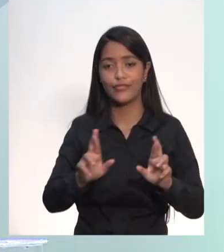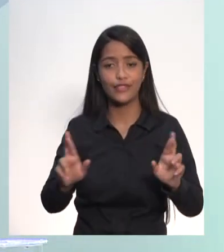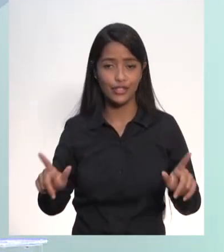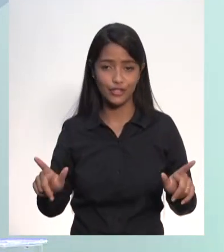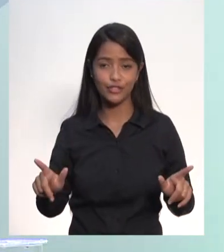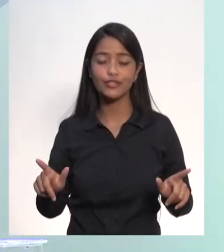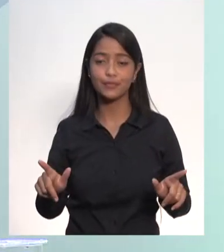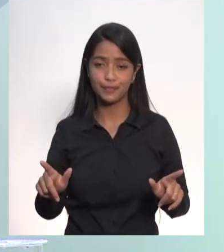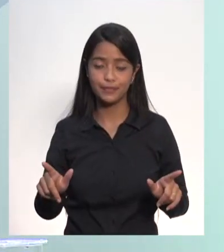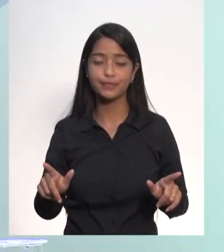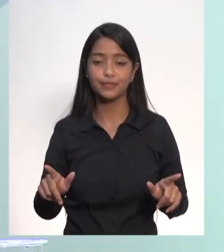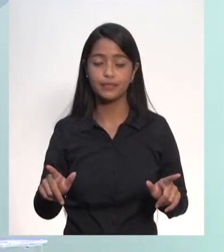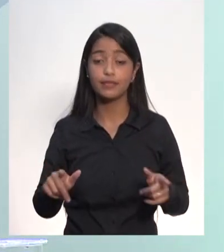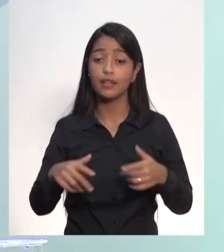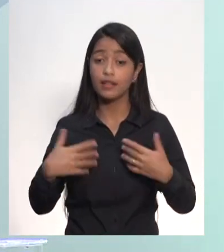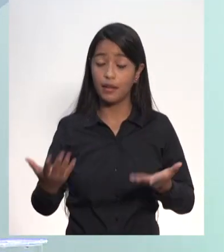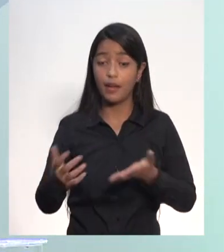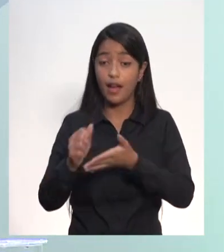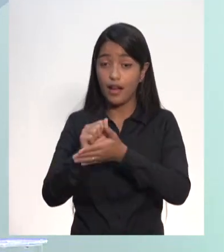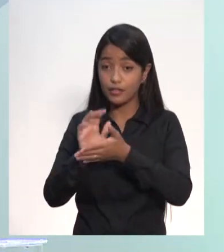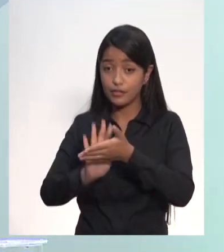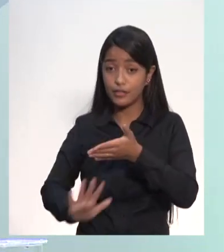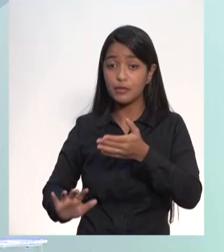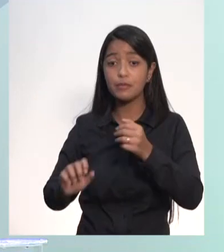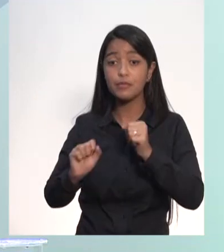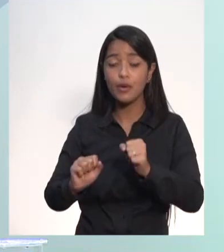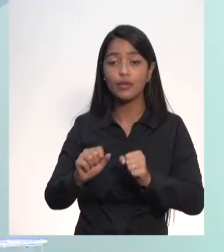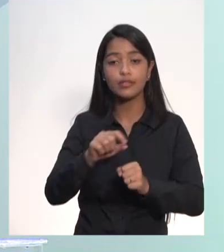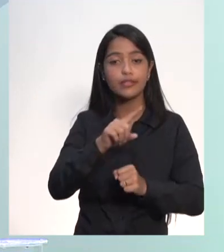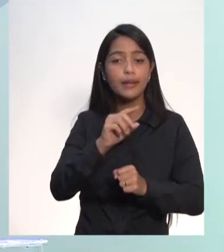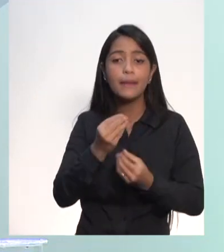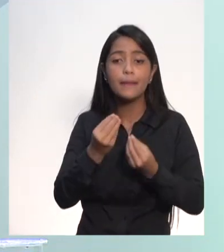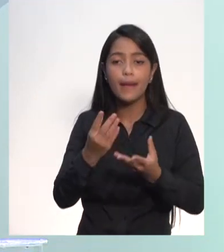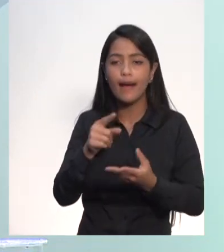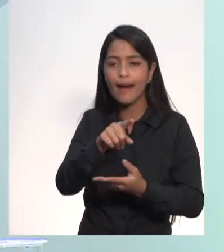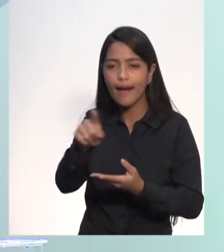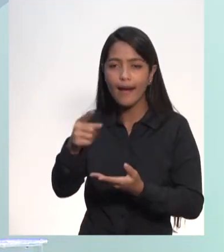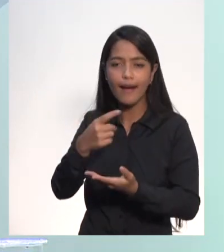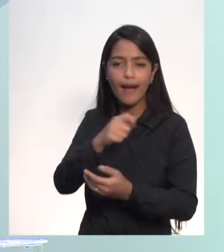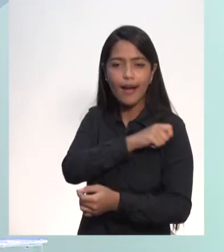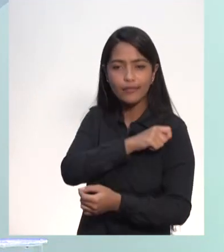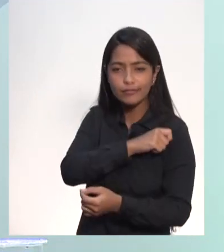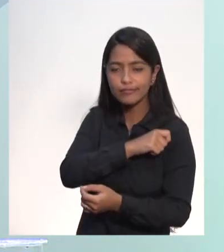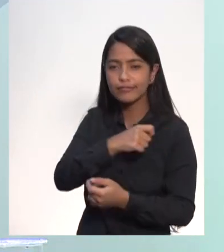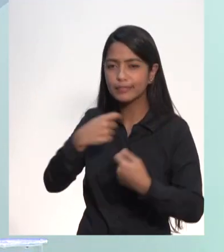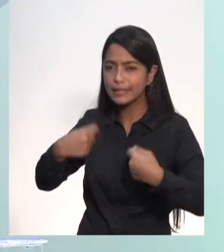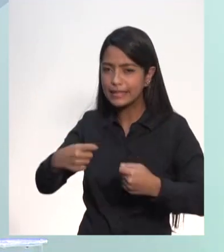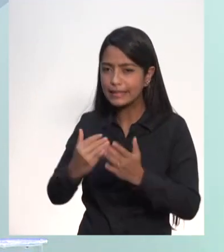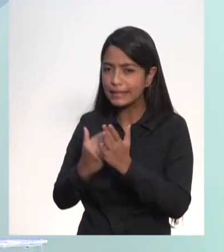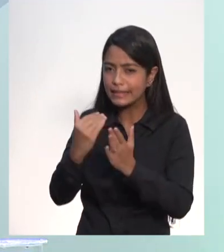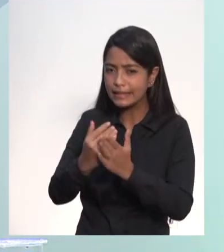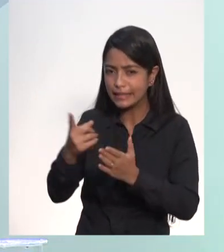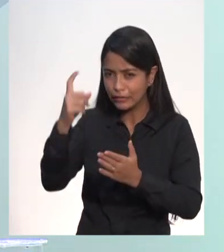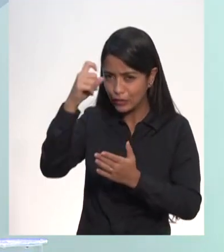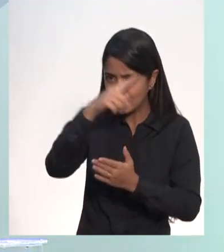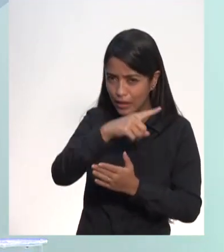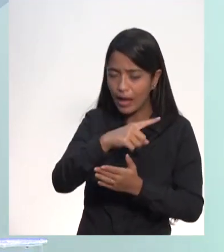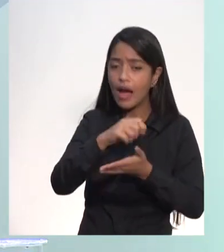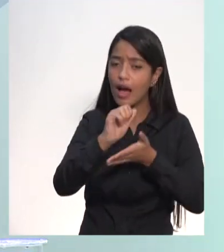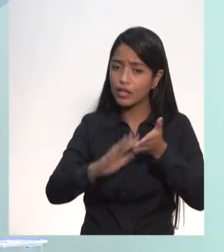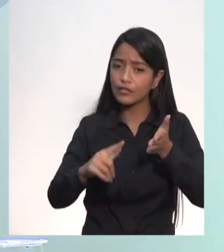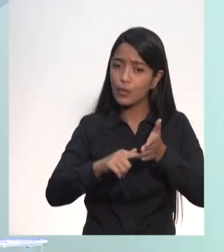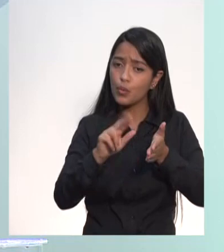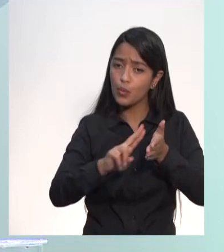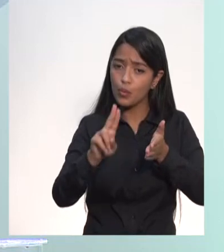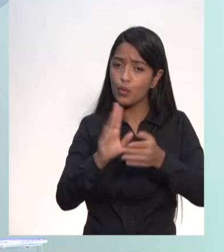ser olhadas tanto como atividades de reforço, recuperação para aquelas habilidades que já começaram a ser trabalhadas, mas não